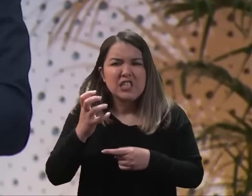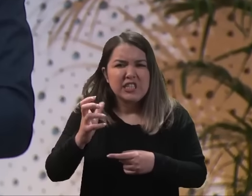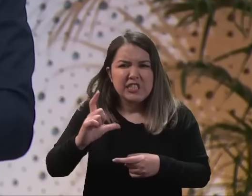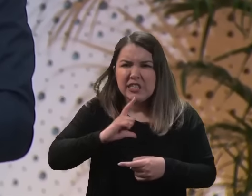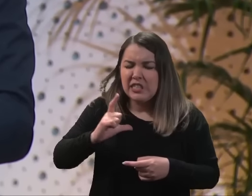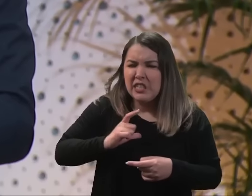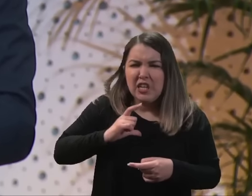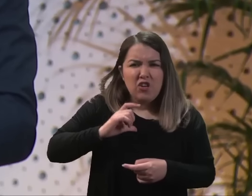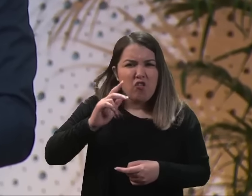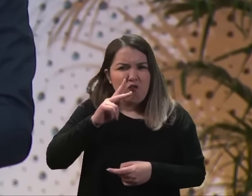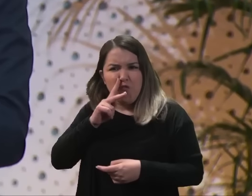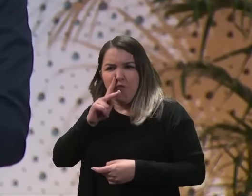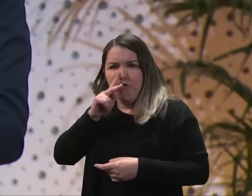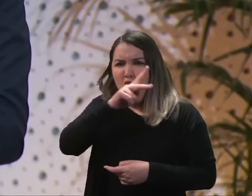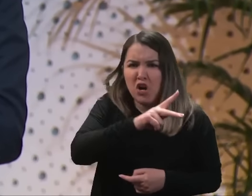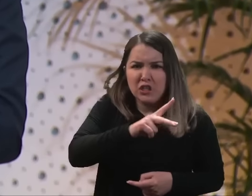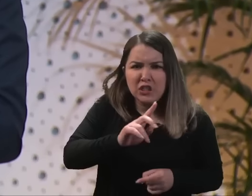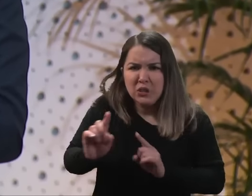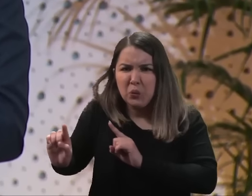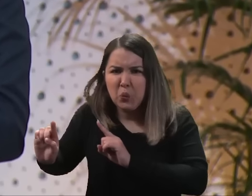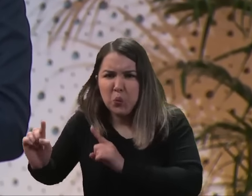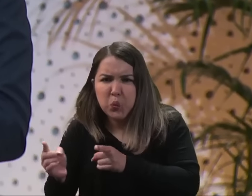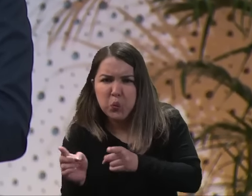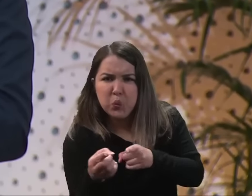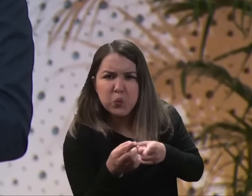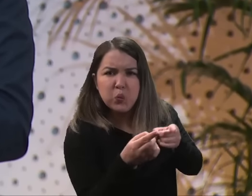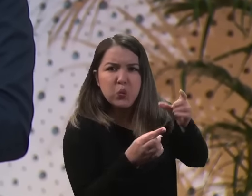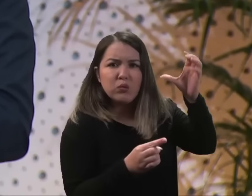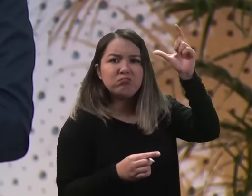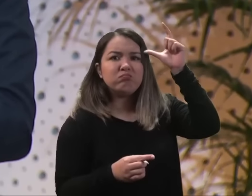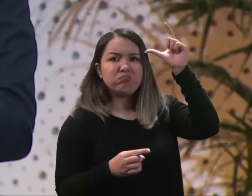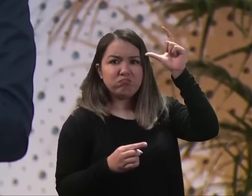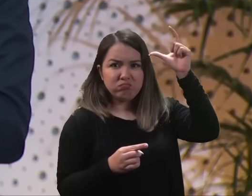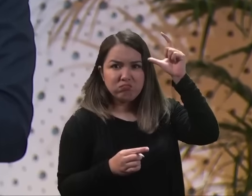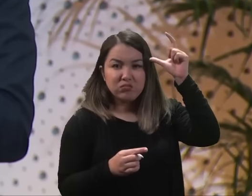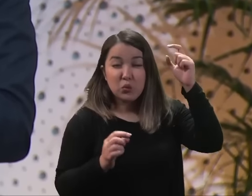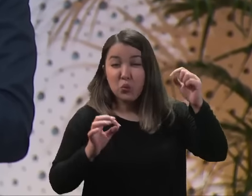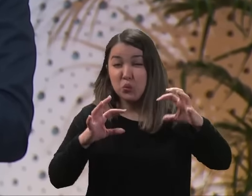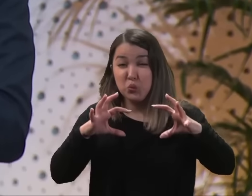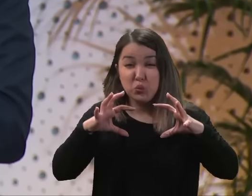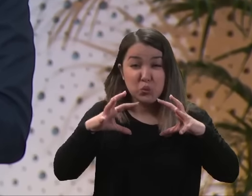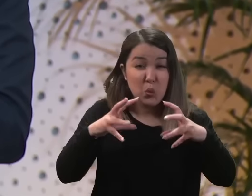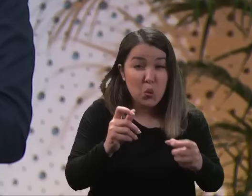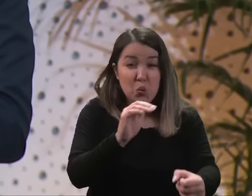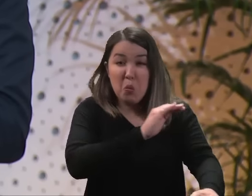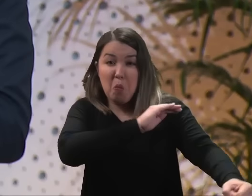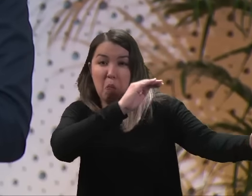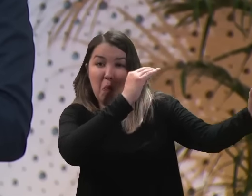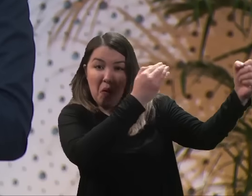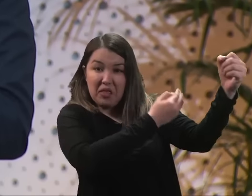todas as suas forças. com todo o seu poder.